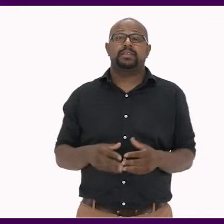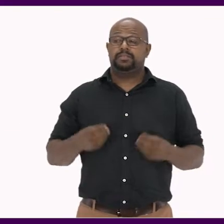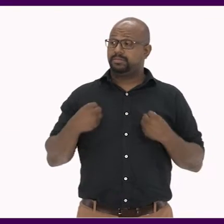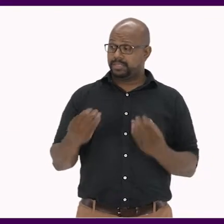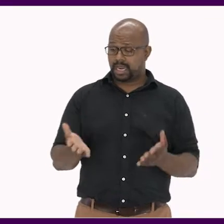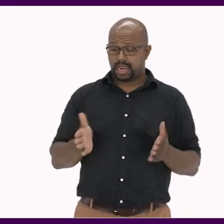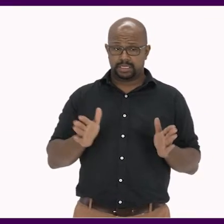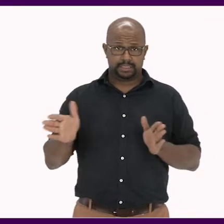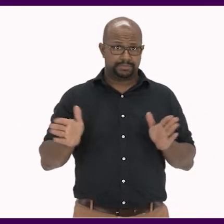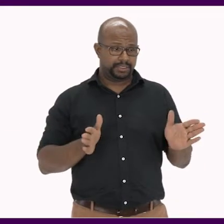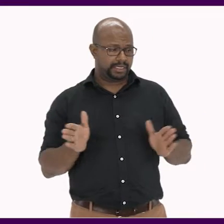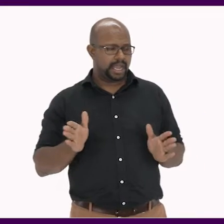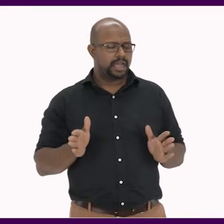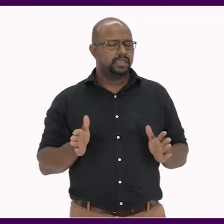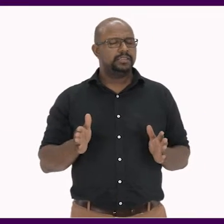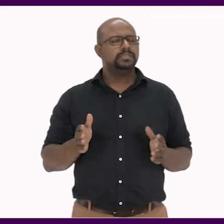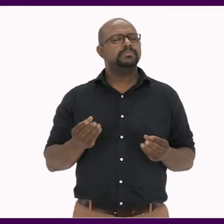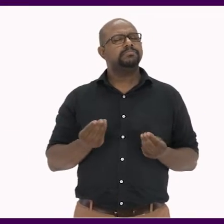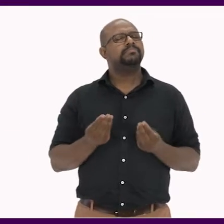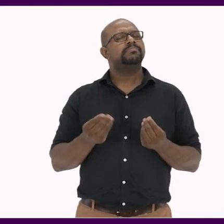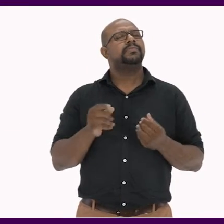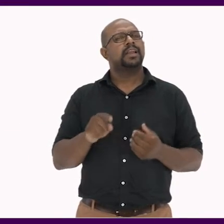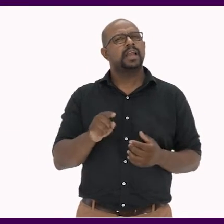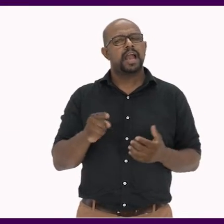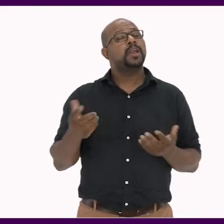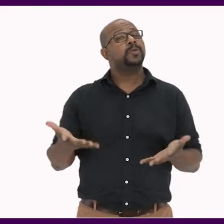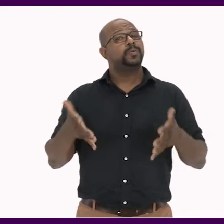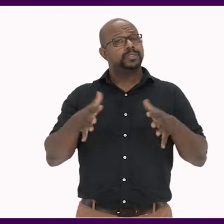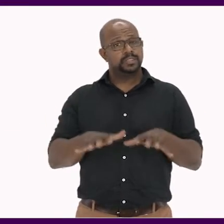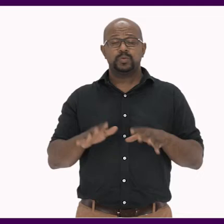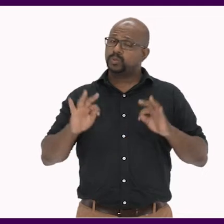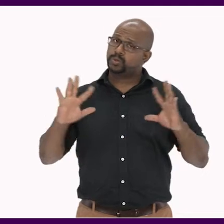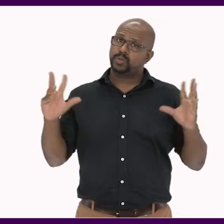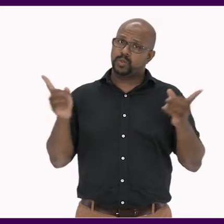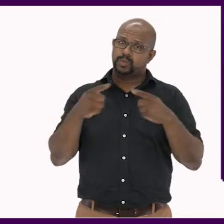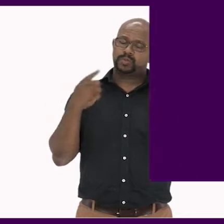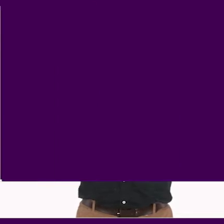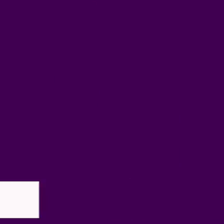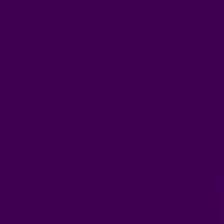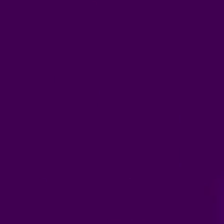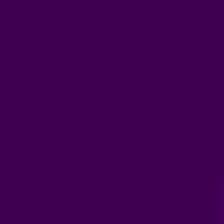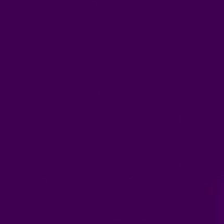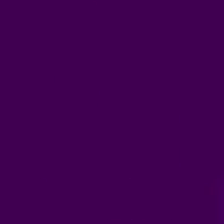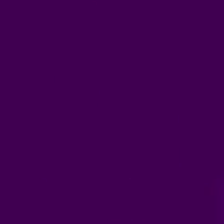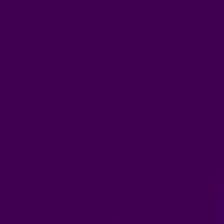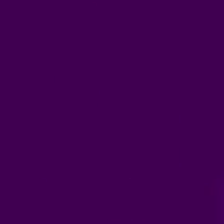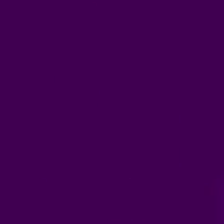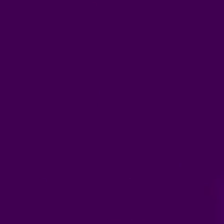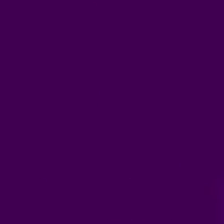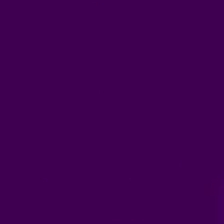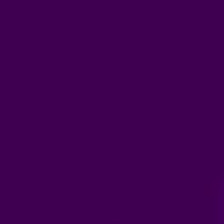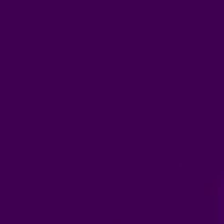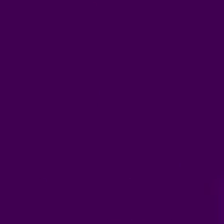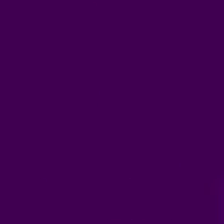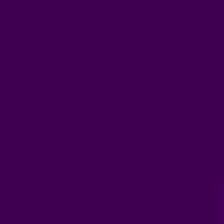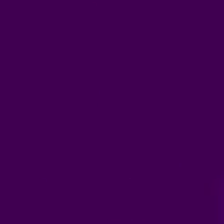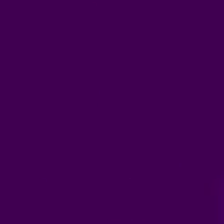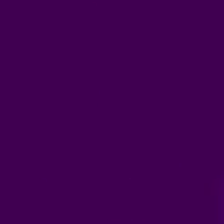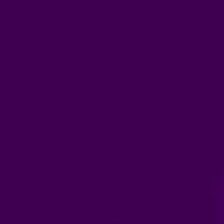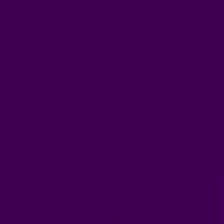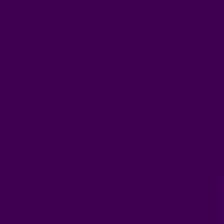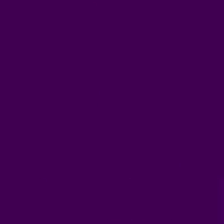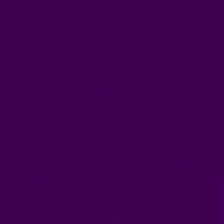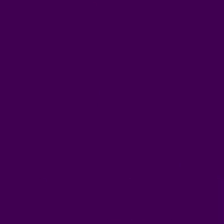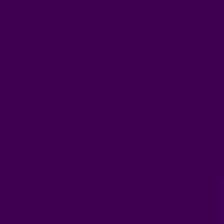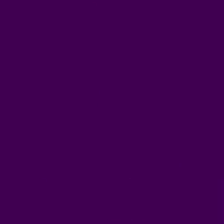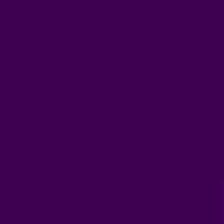essa acessibilidade gera justamente a inclusão de todos. Texto: exposições. Como